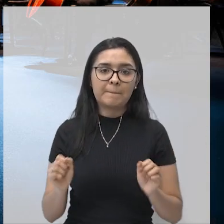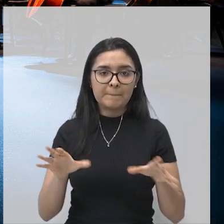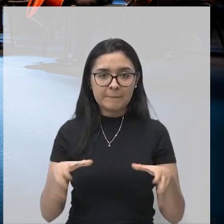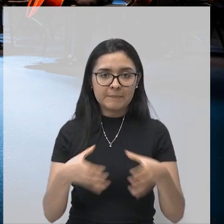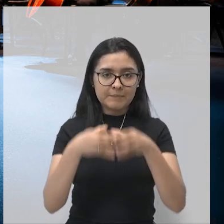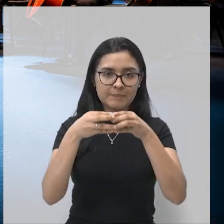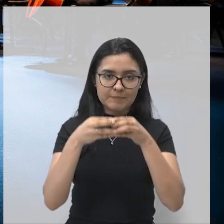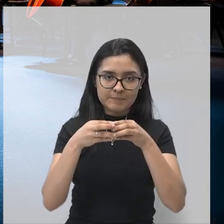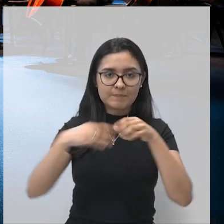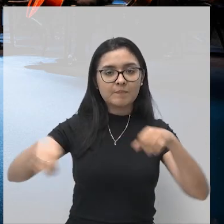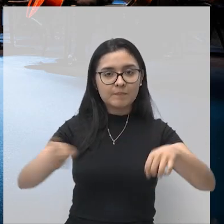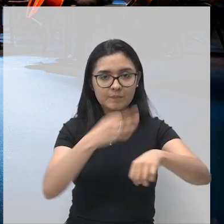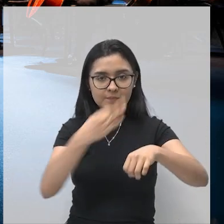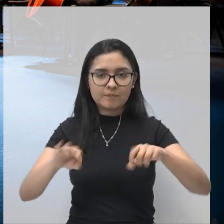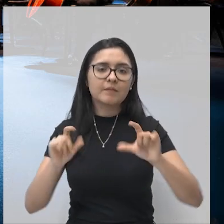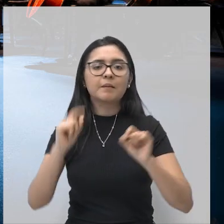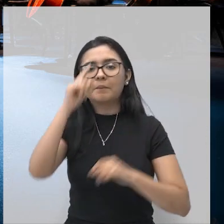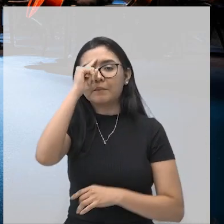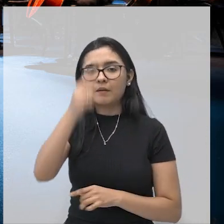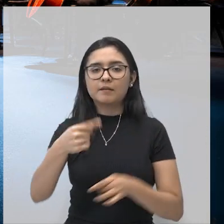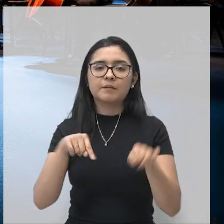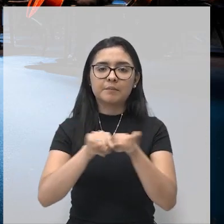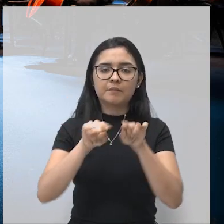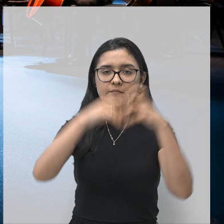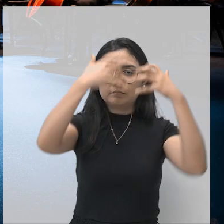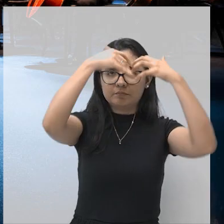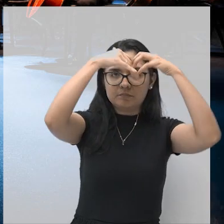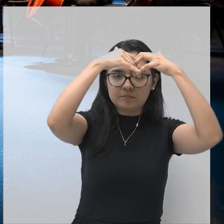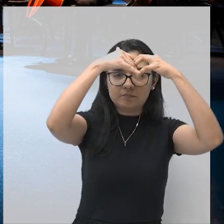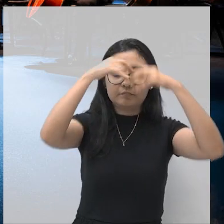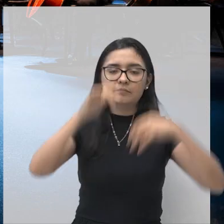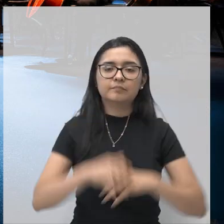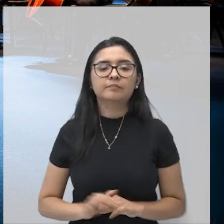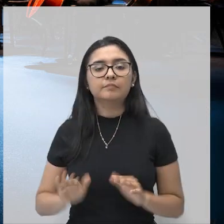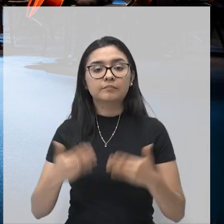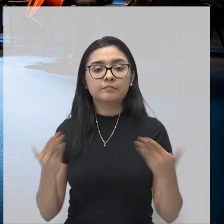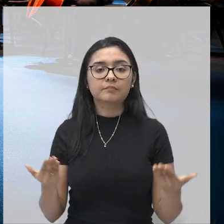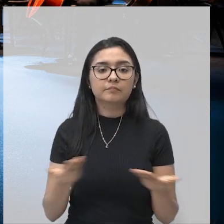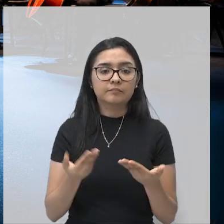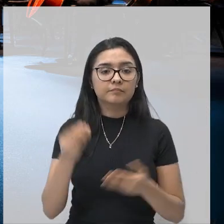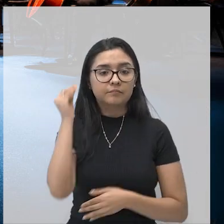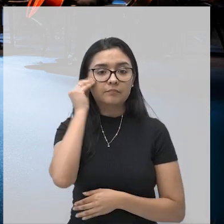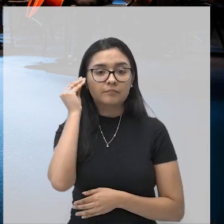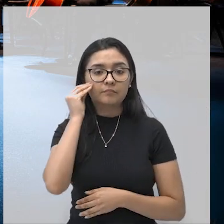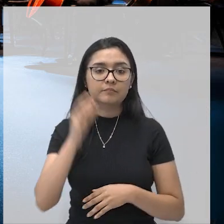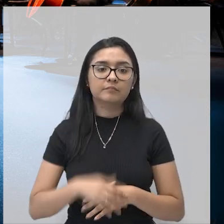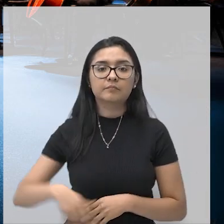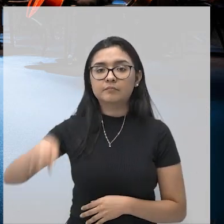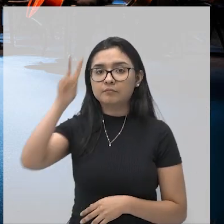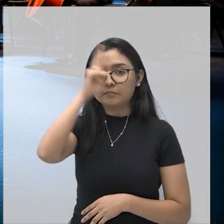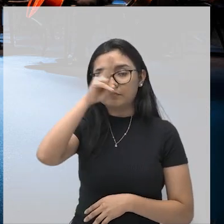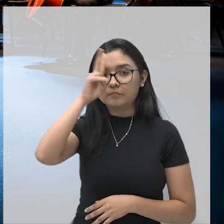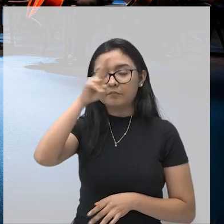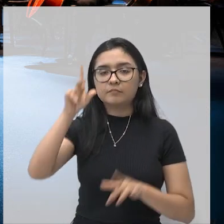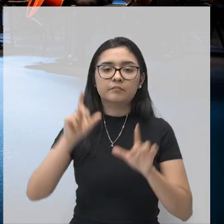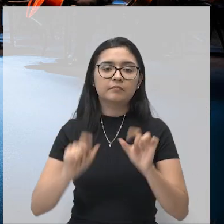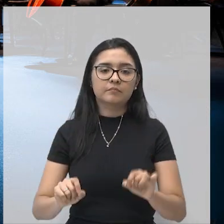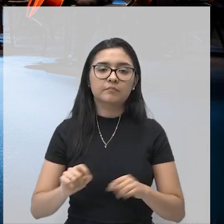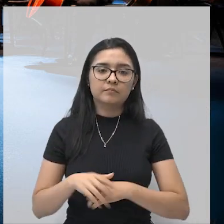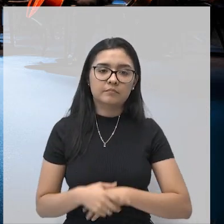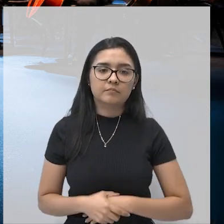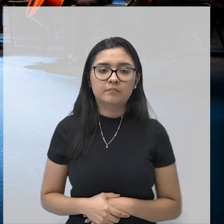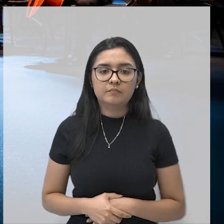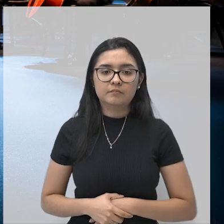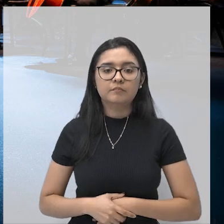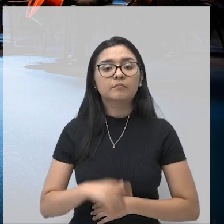lembrar de quem comanda e quem processa os movimentos. Vamos lá agora. Lembrem-se, numa orquestra nós